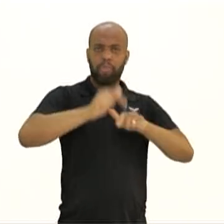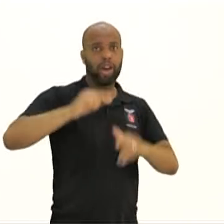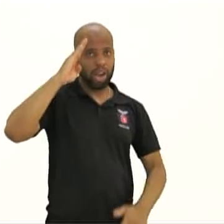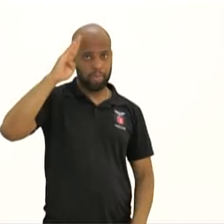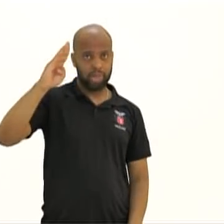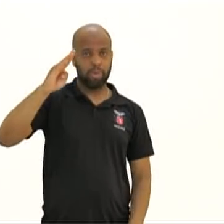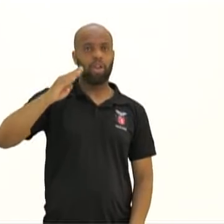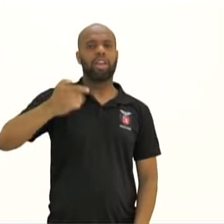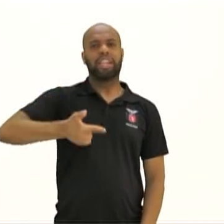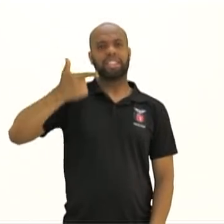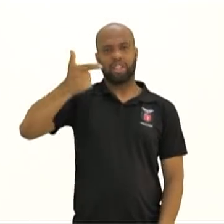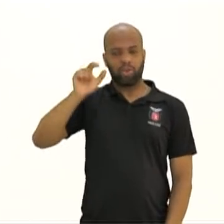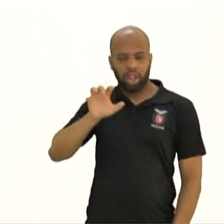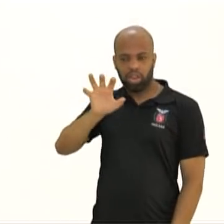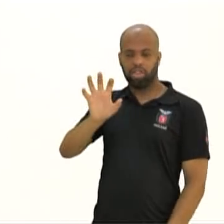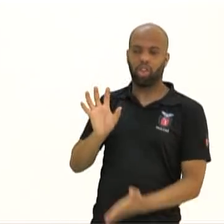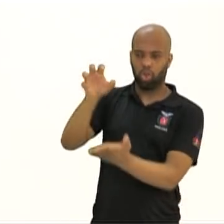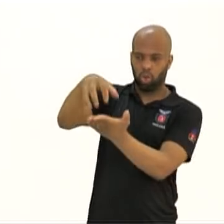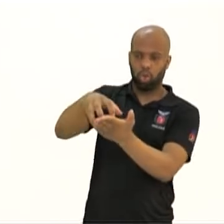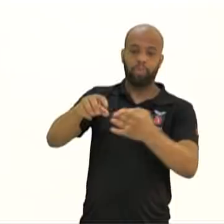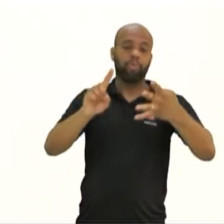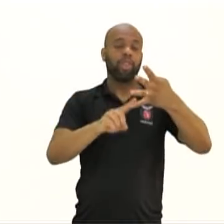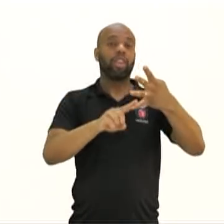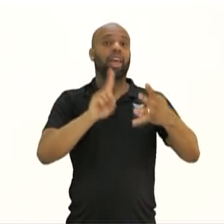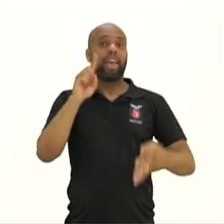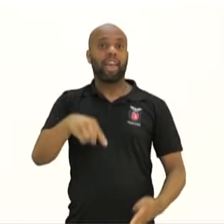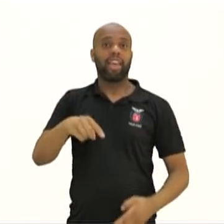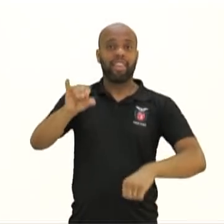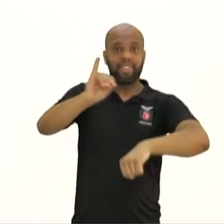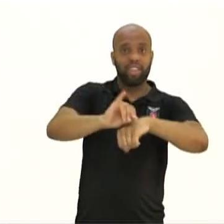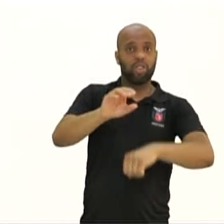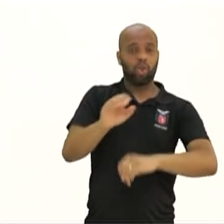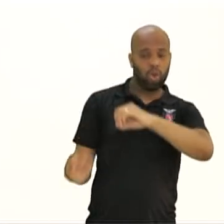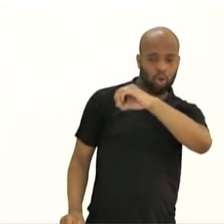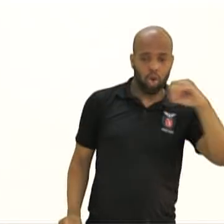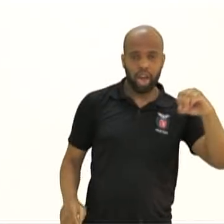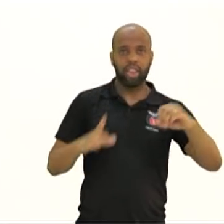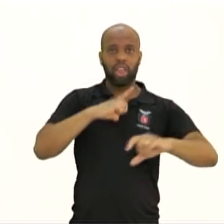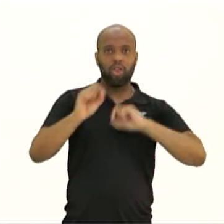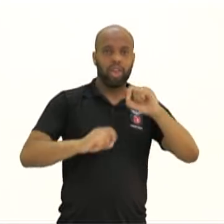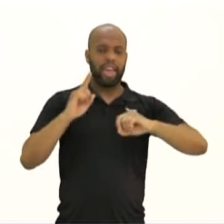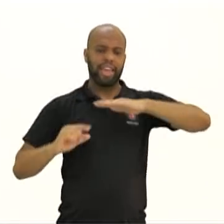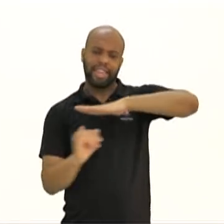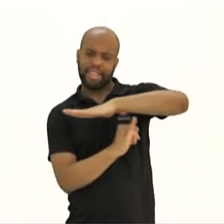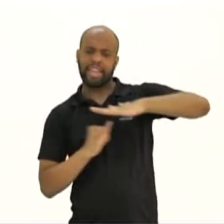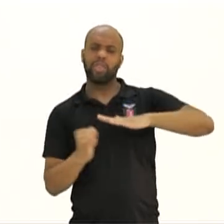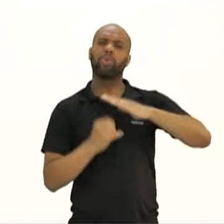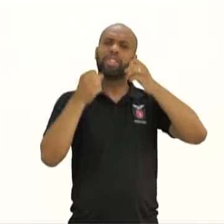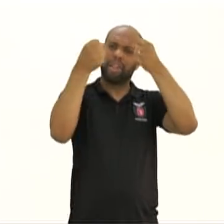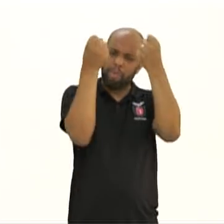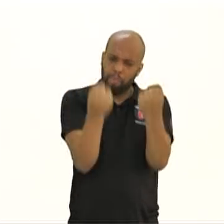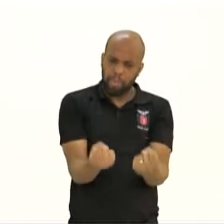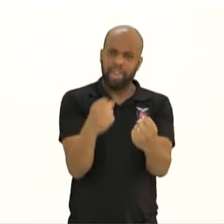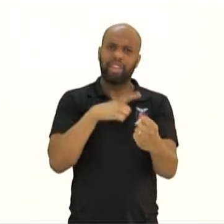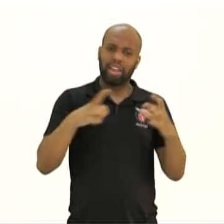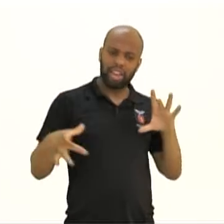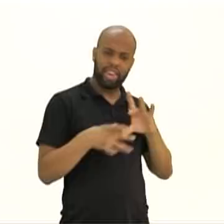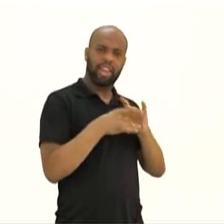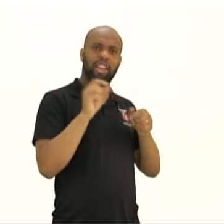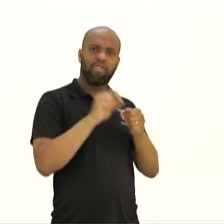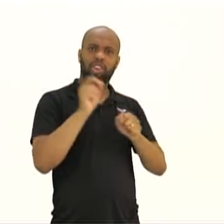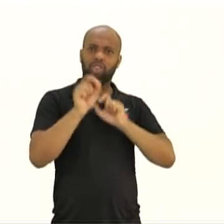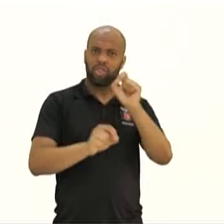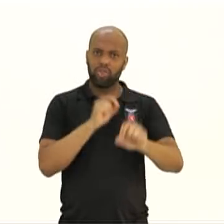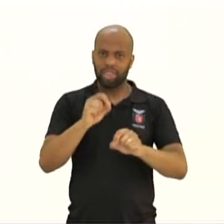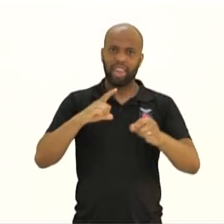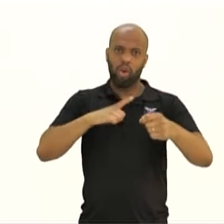setor secundário. E letra D. A região centro-oeste destaca-se pela indústria pesada, ligada à construção de barragens e pela